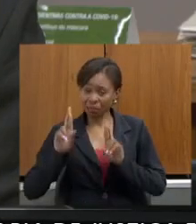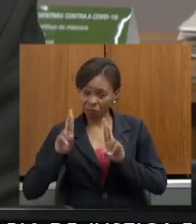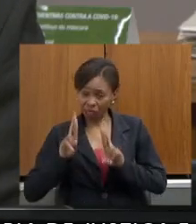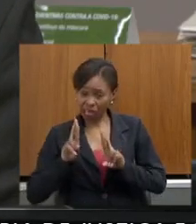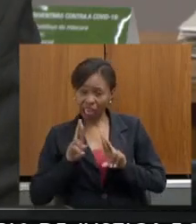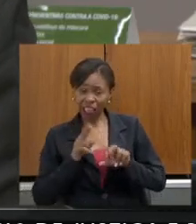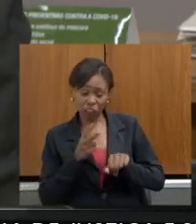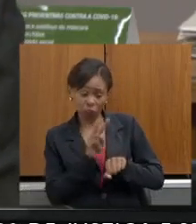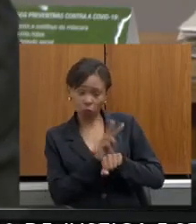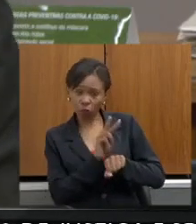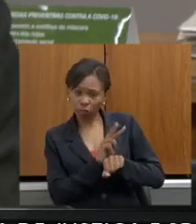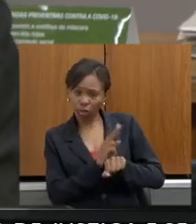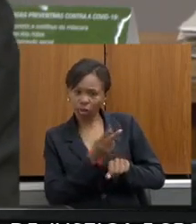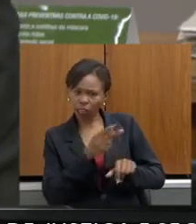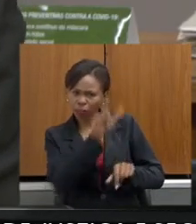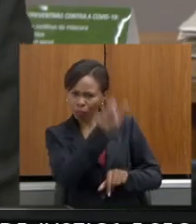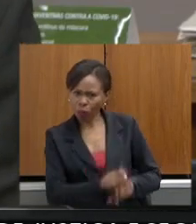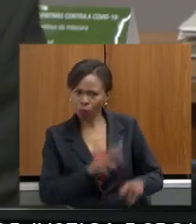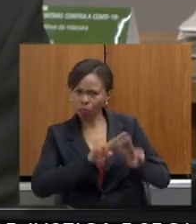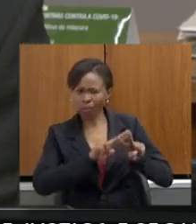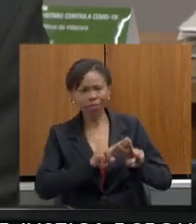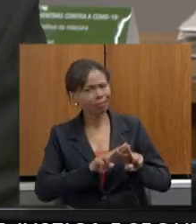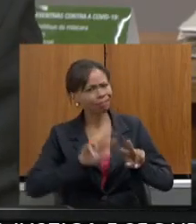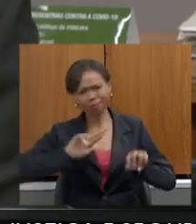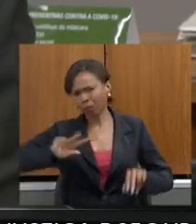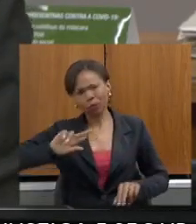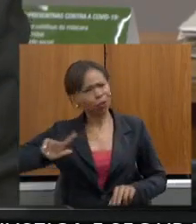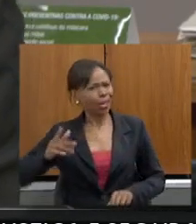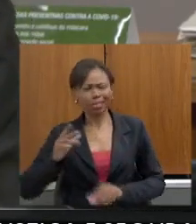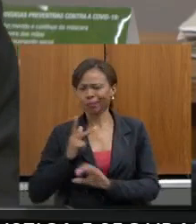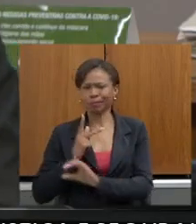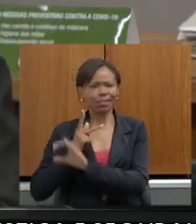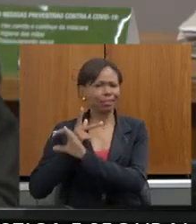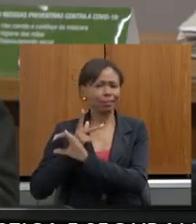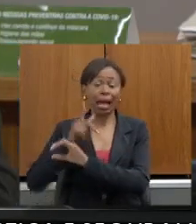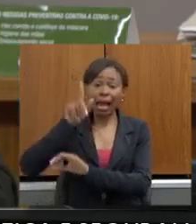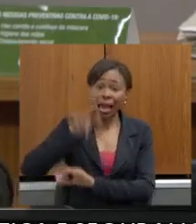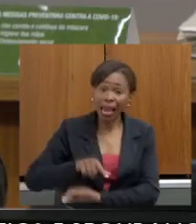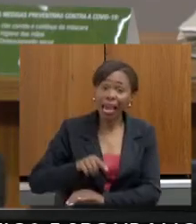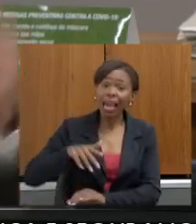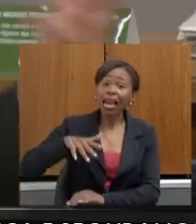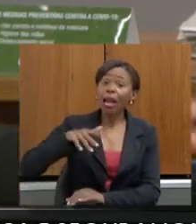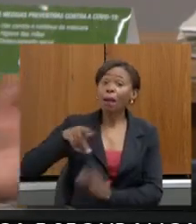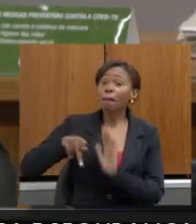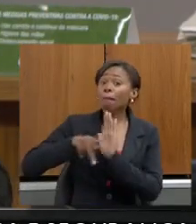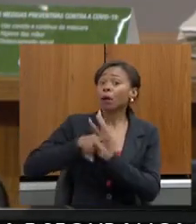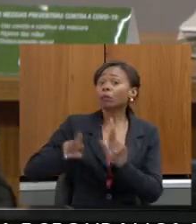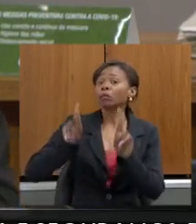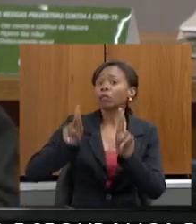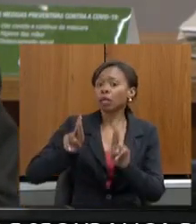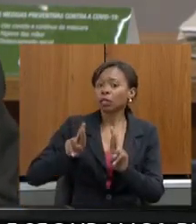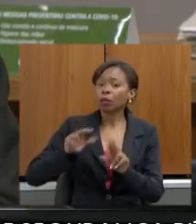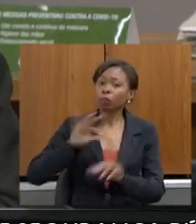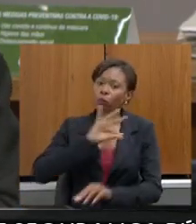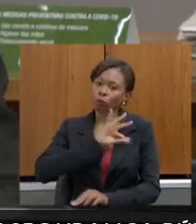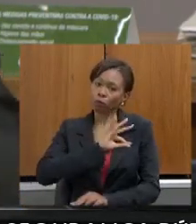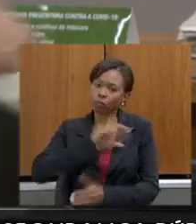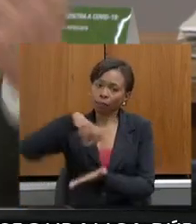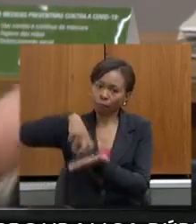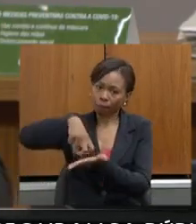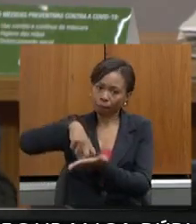convicção de que nós não devemos mecher com esta atividade porque ela Cabe à polícia penal né já criada e estruturada